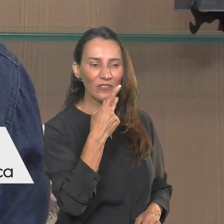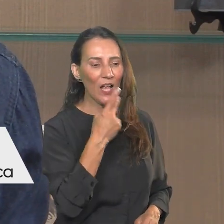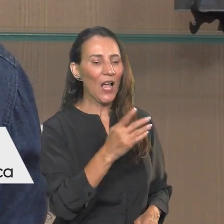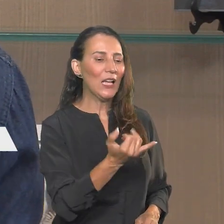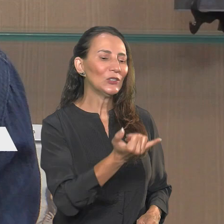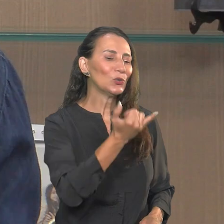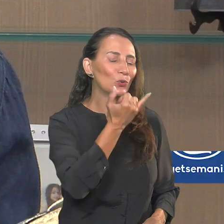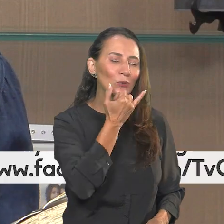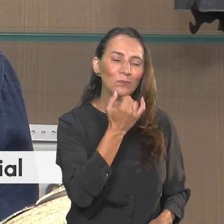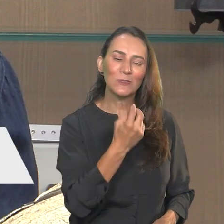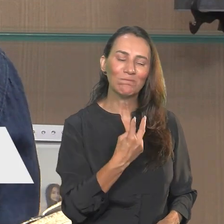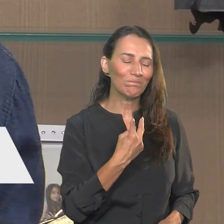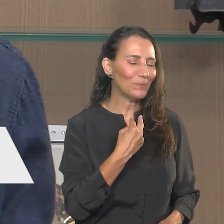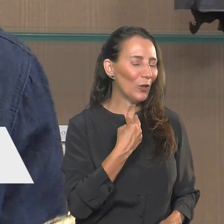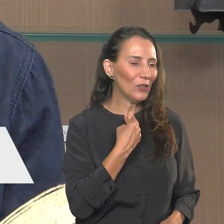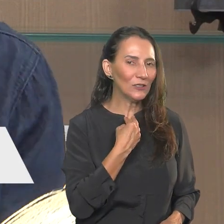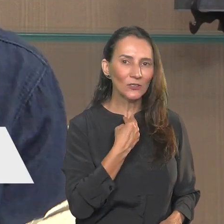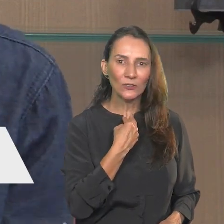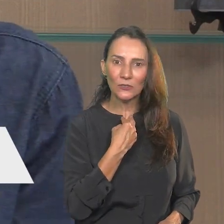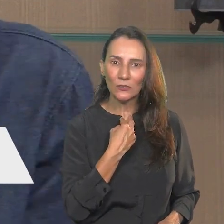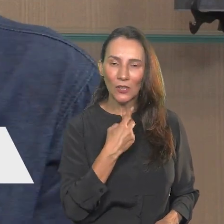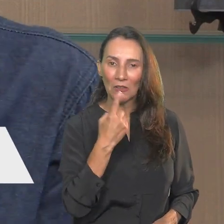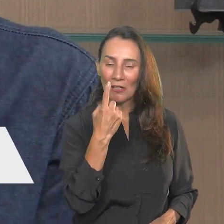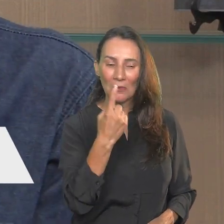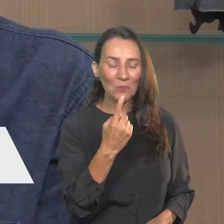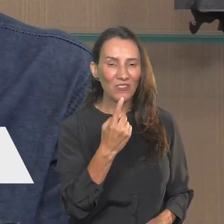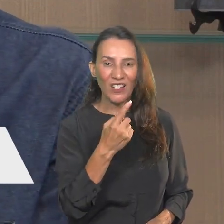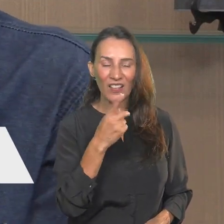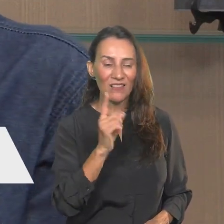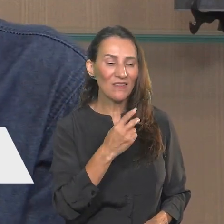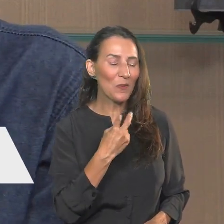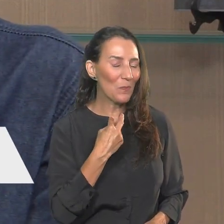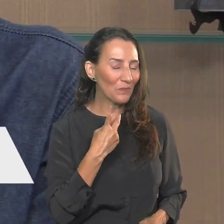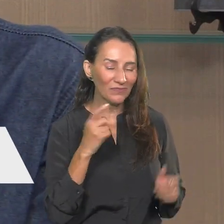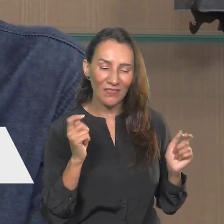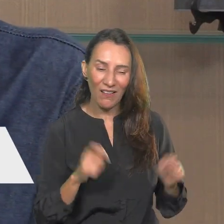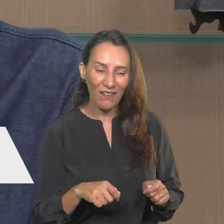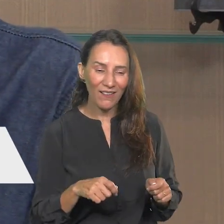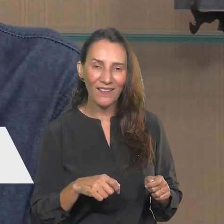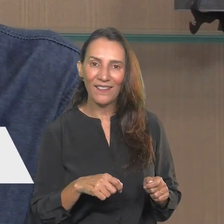você chama atenção, uma vez que você exorta, esquece-se as